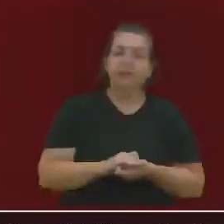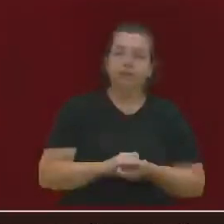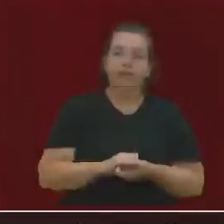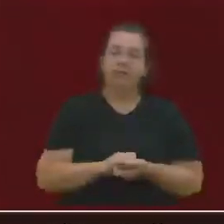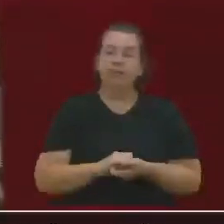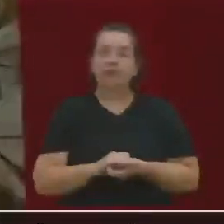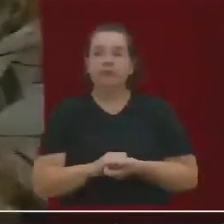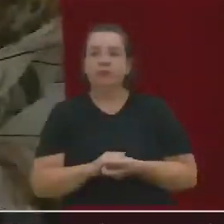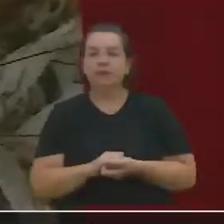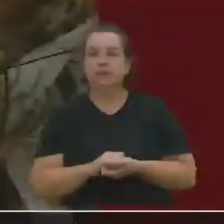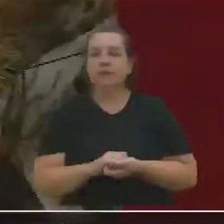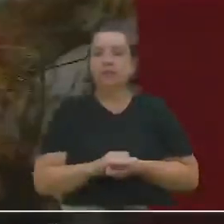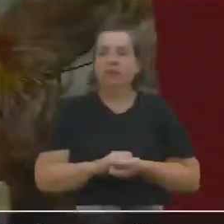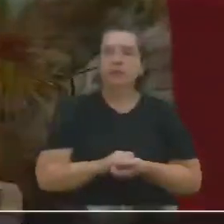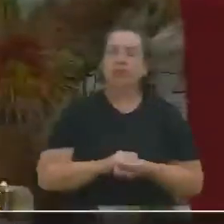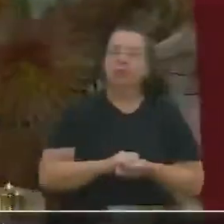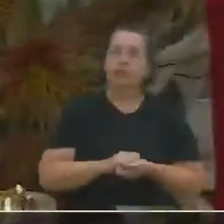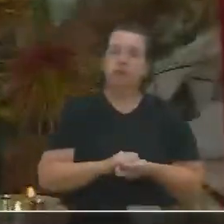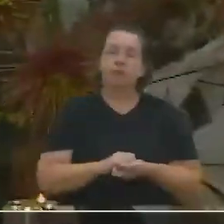piedade de